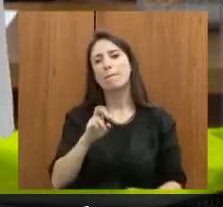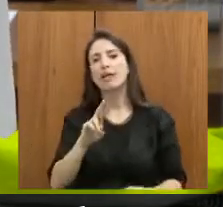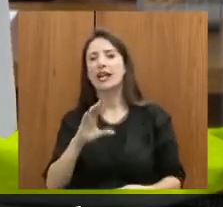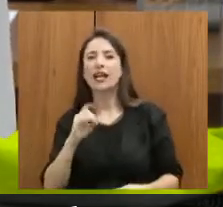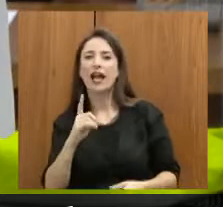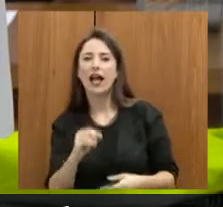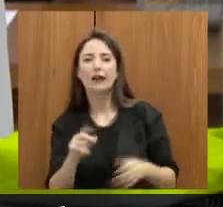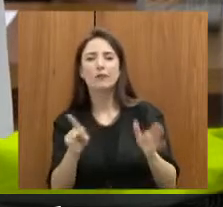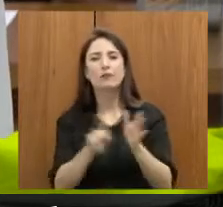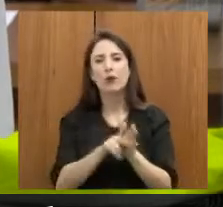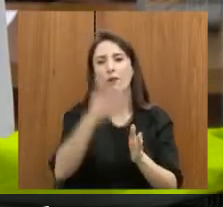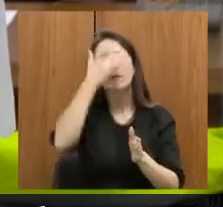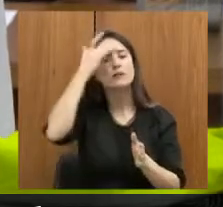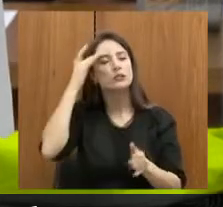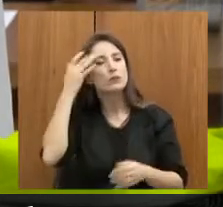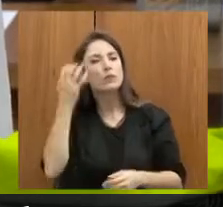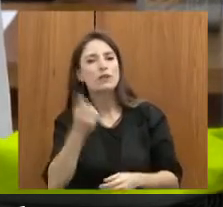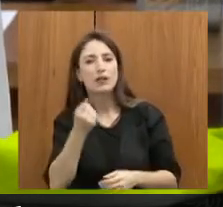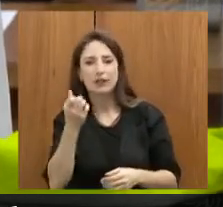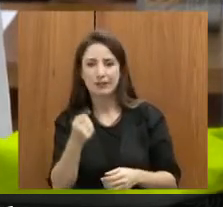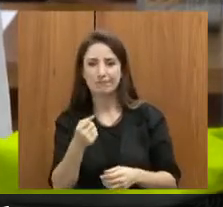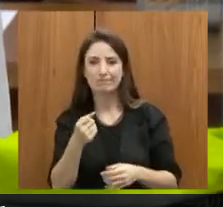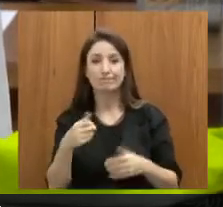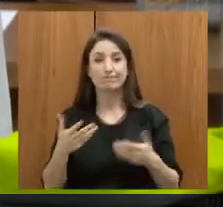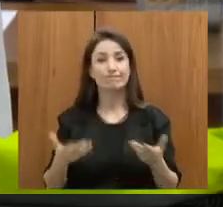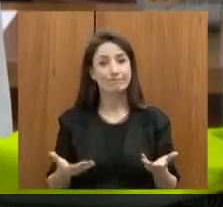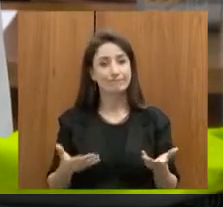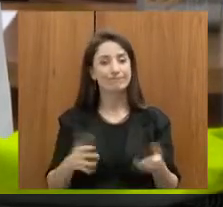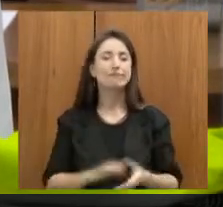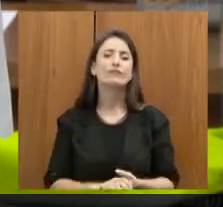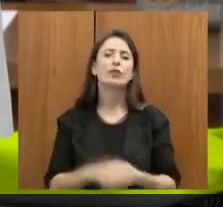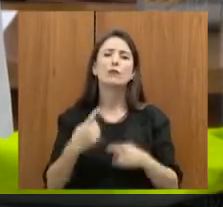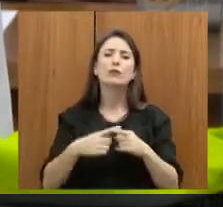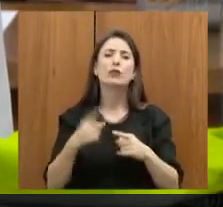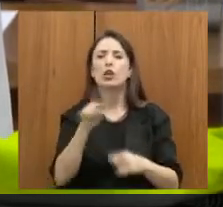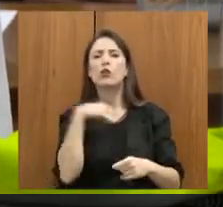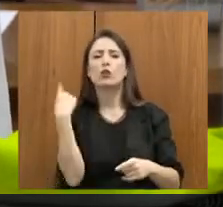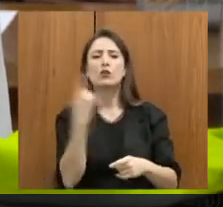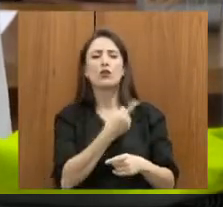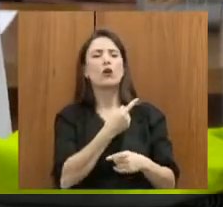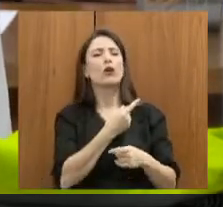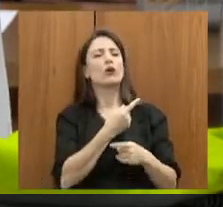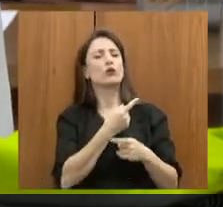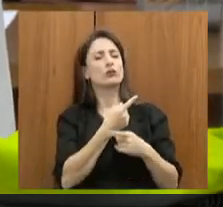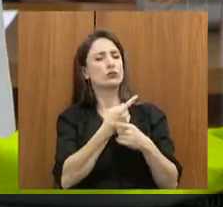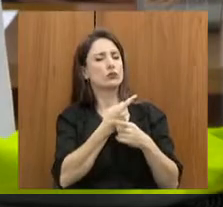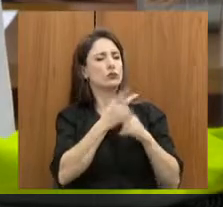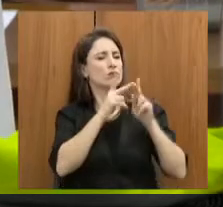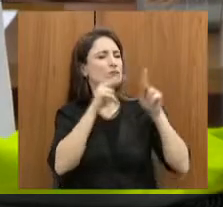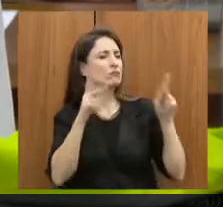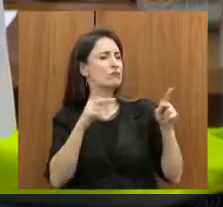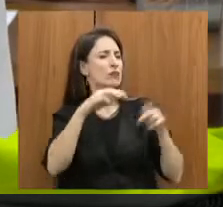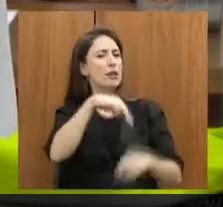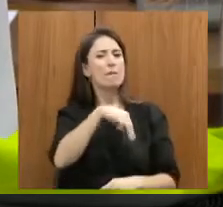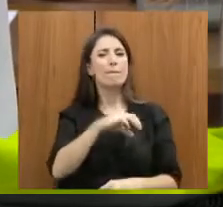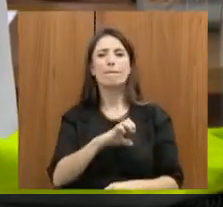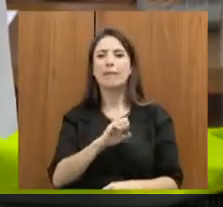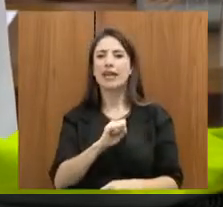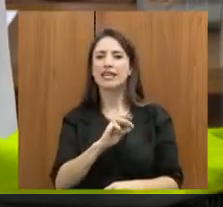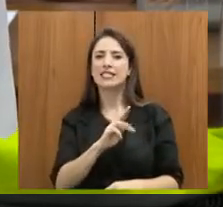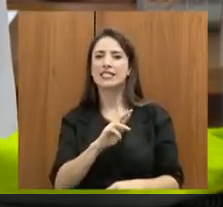e não é e porque os nossos Mestres e não tem garantia de continuar